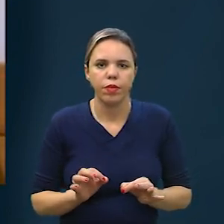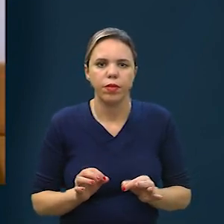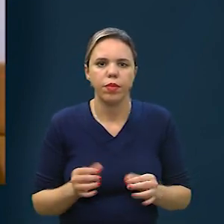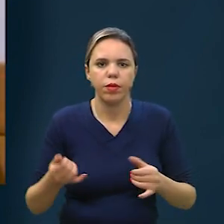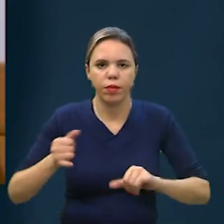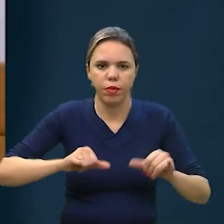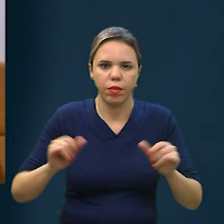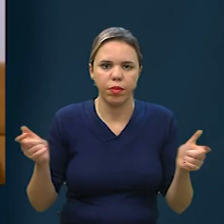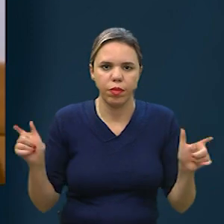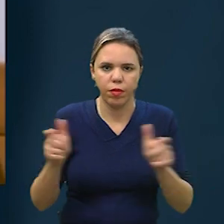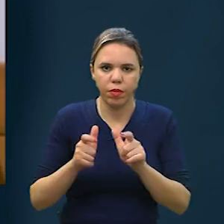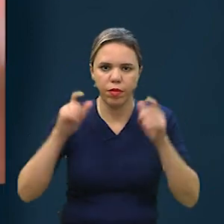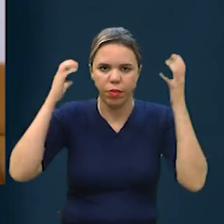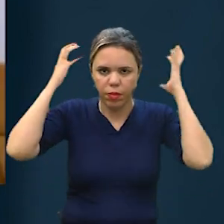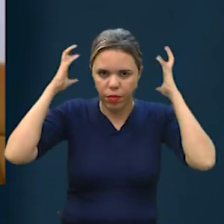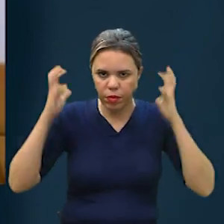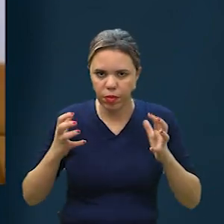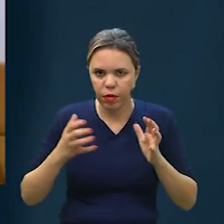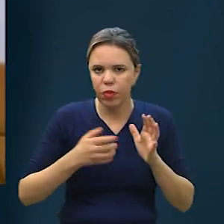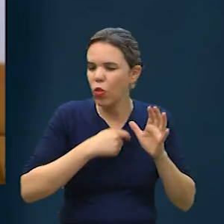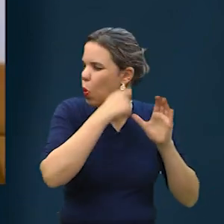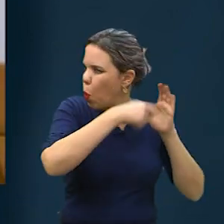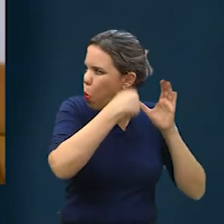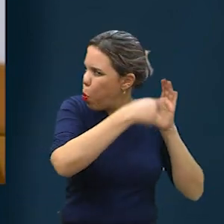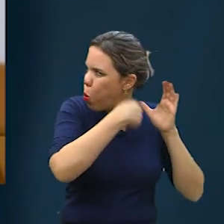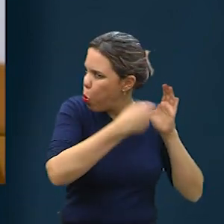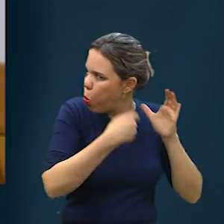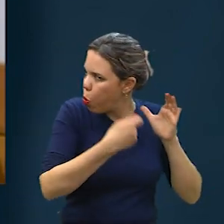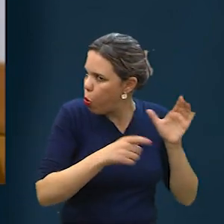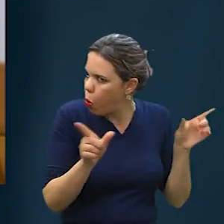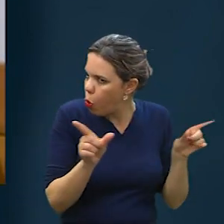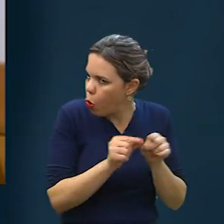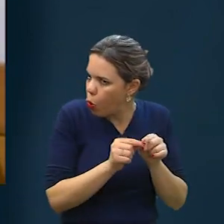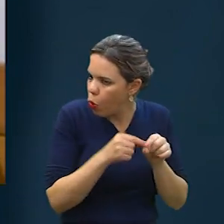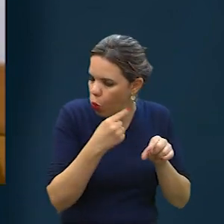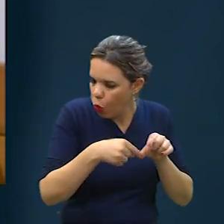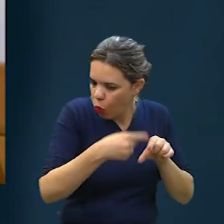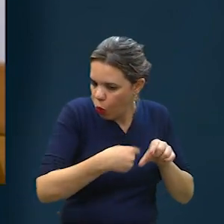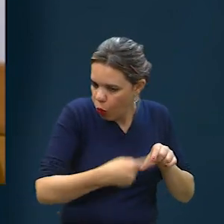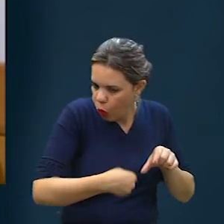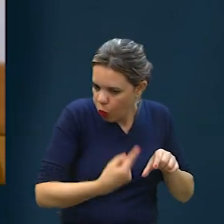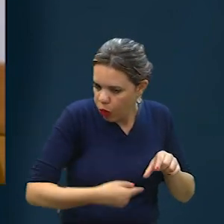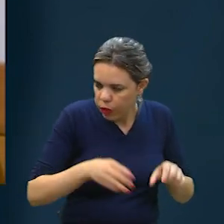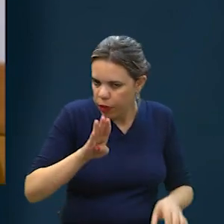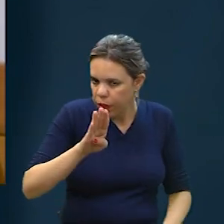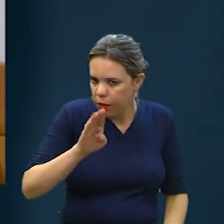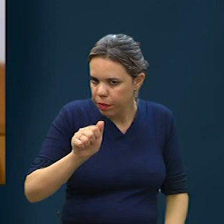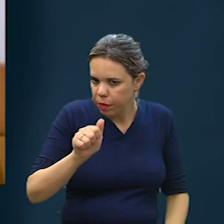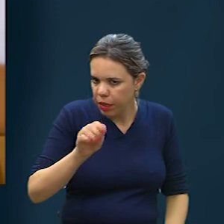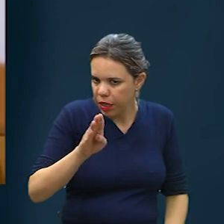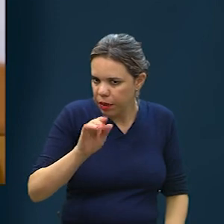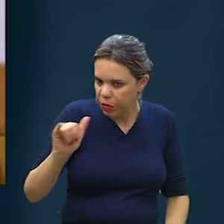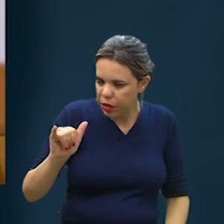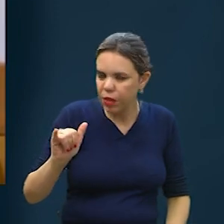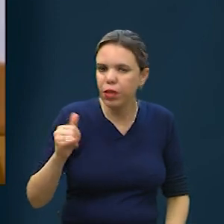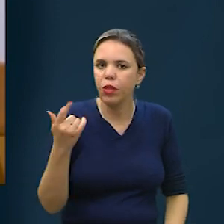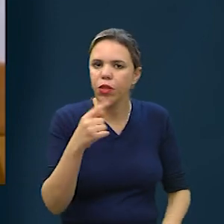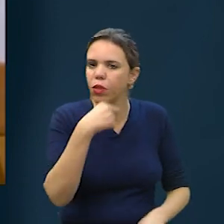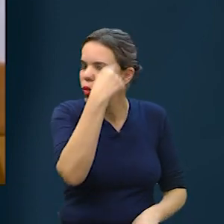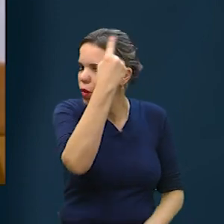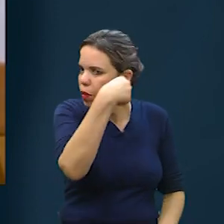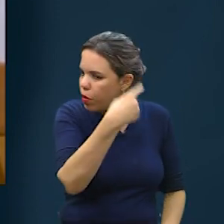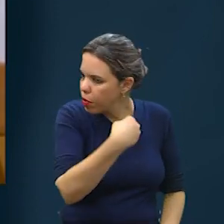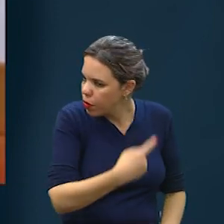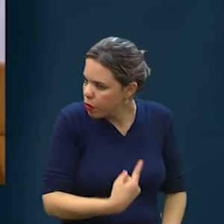relaxamento para diminuir o volume do cabelo, escovava esse cabelo e finalizava com babyliss. O que era o Babyliss? Era fazer